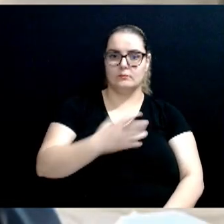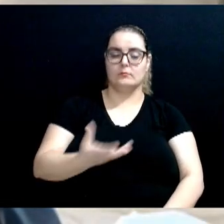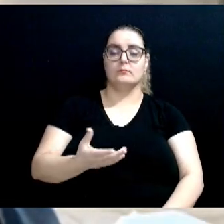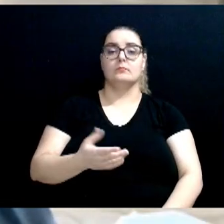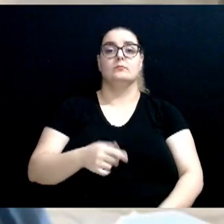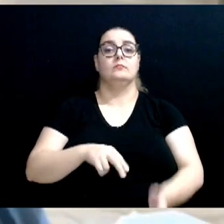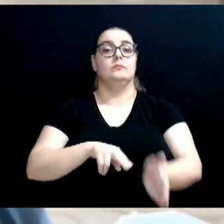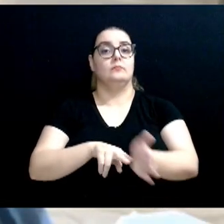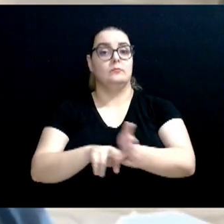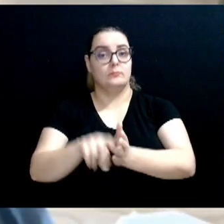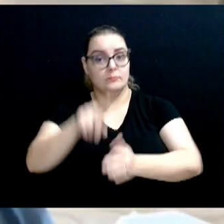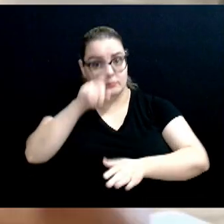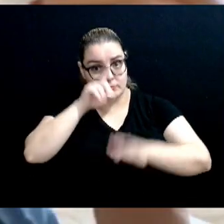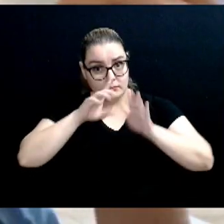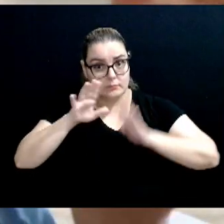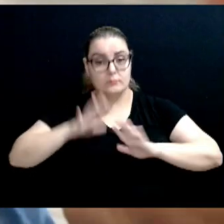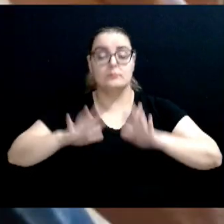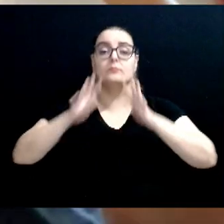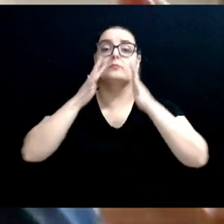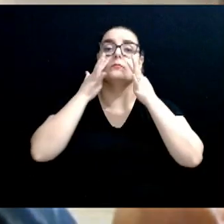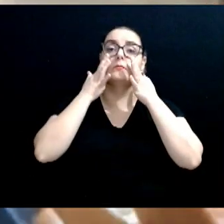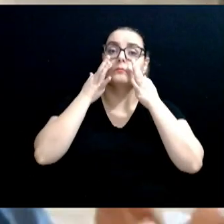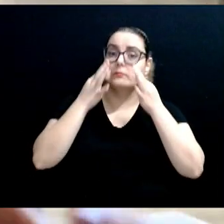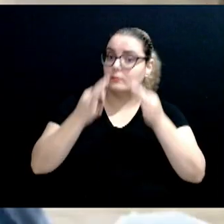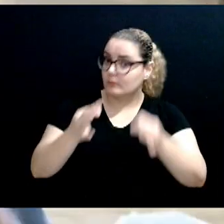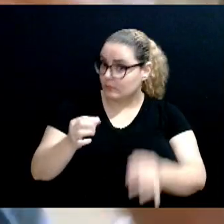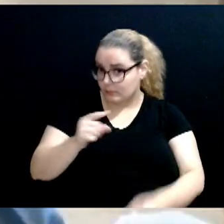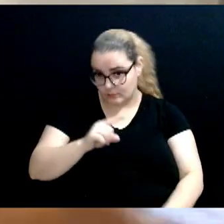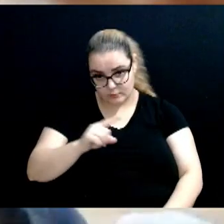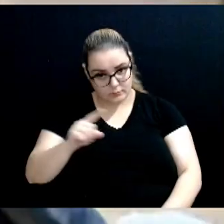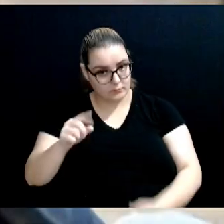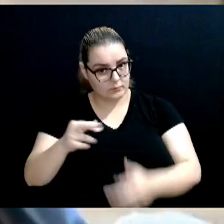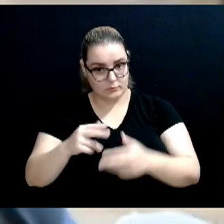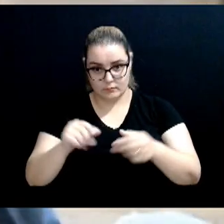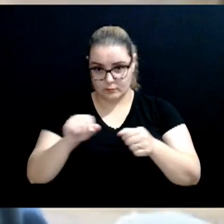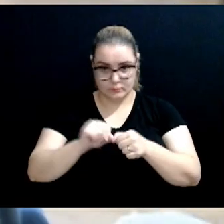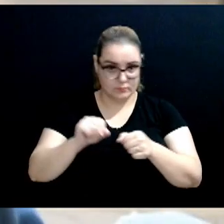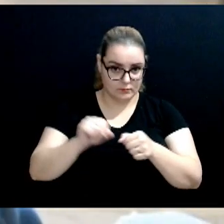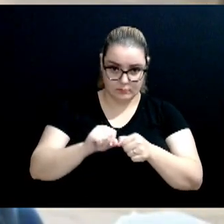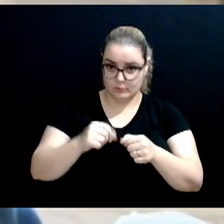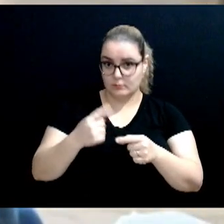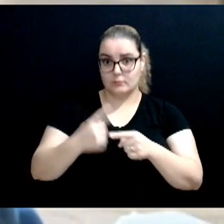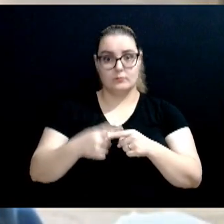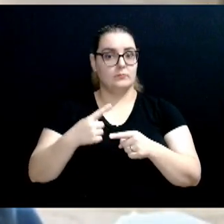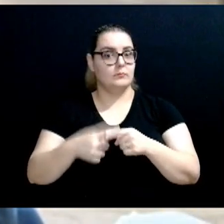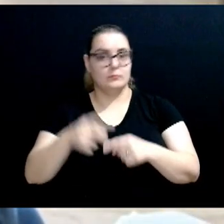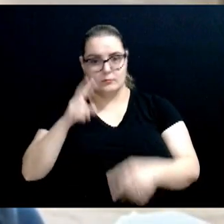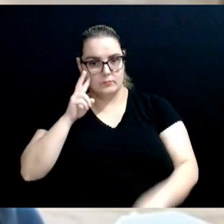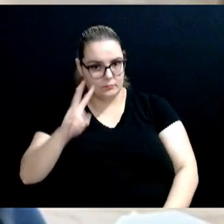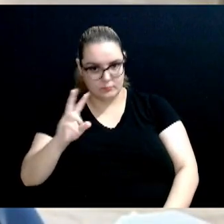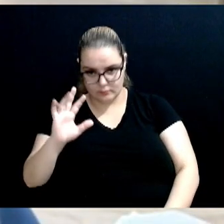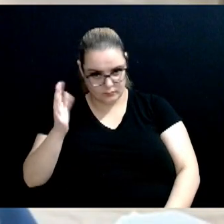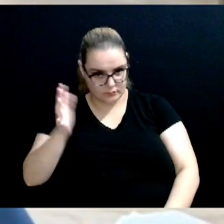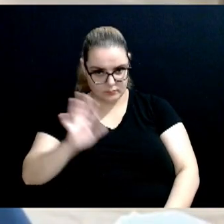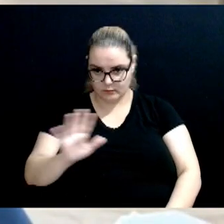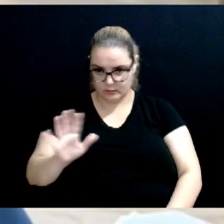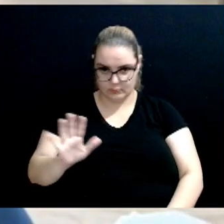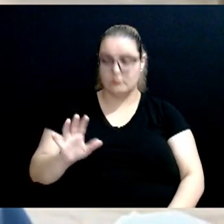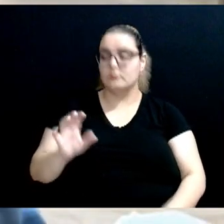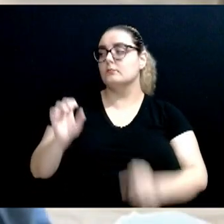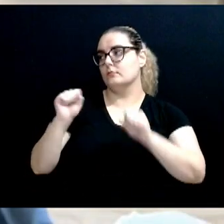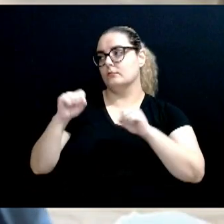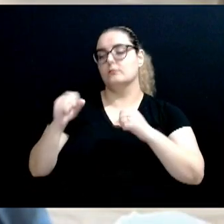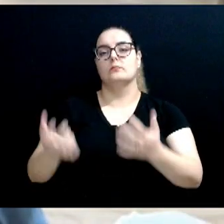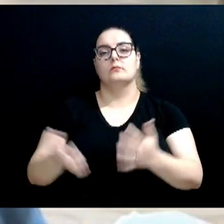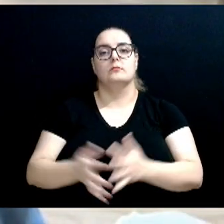muita atenção, não é algo que a gente faz porque está vendo o caso acontecendo. Sim. Né? Isso eu acho